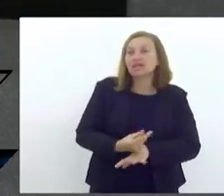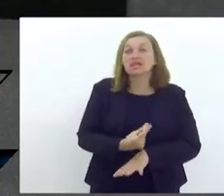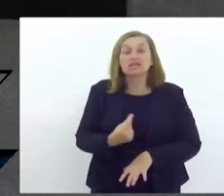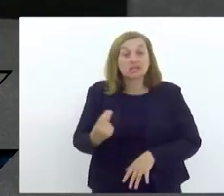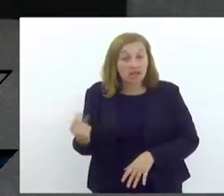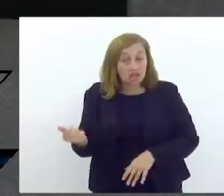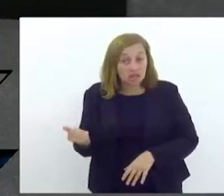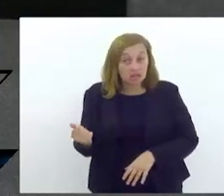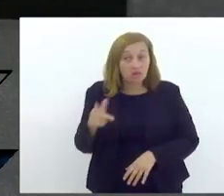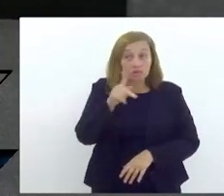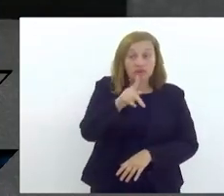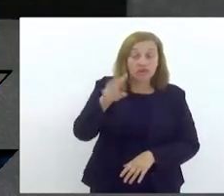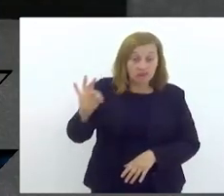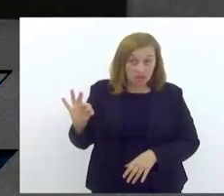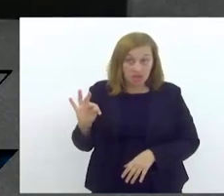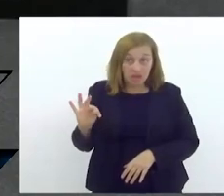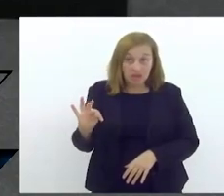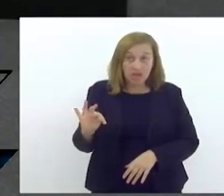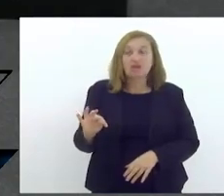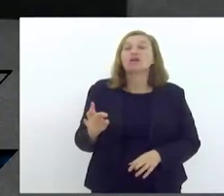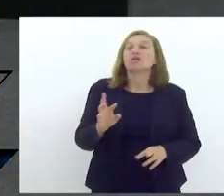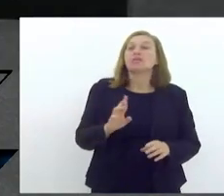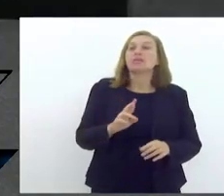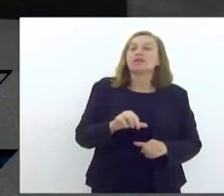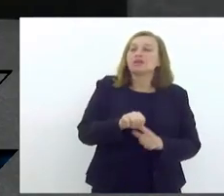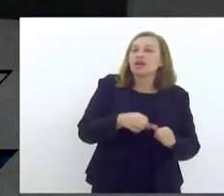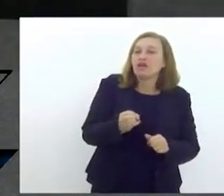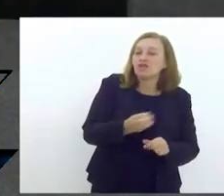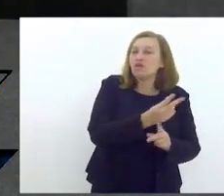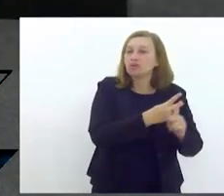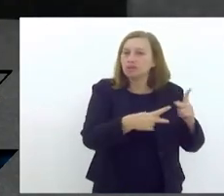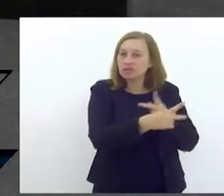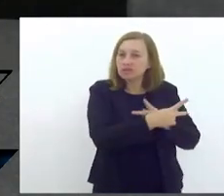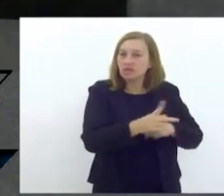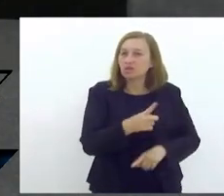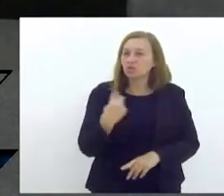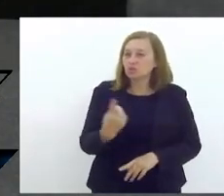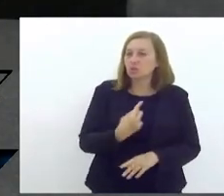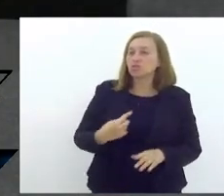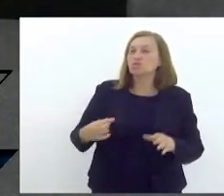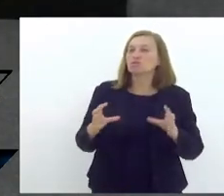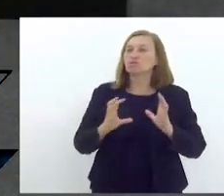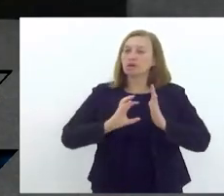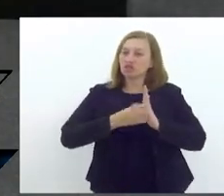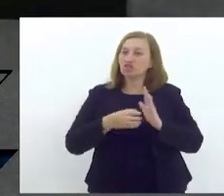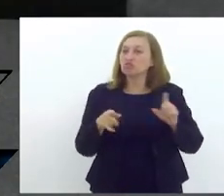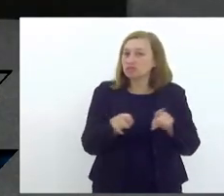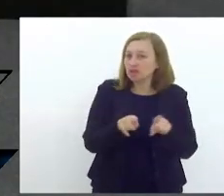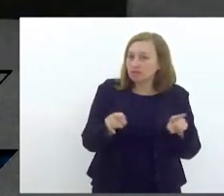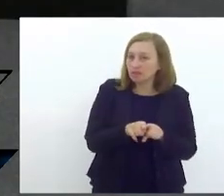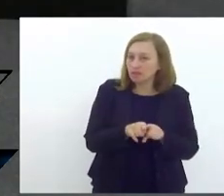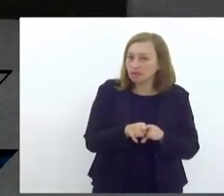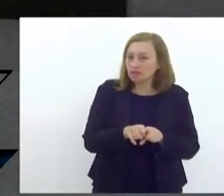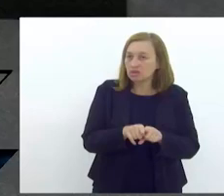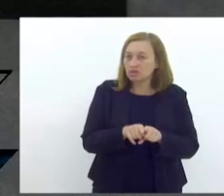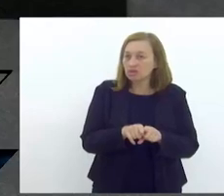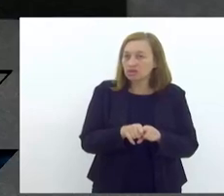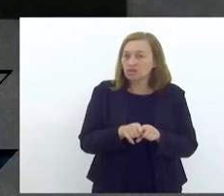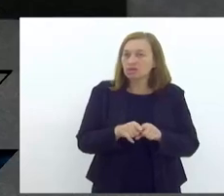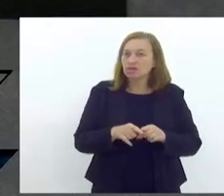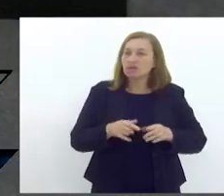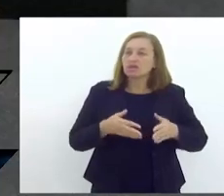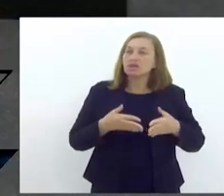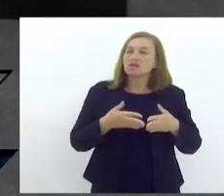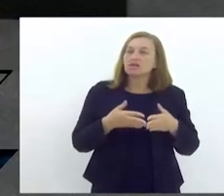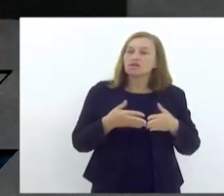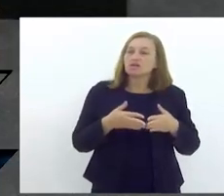do PT é muito pela questão da reforma da Previdência o nosso partido também é um partido que se afirma no campo da esquerda